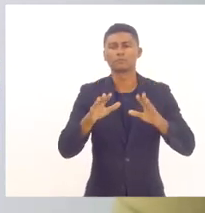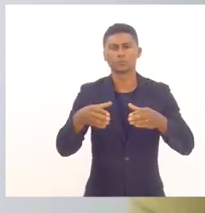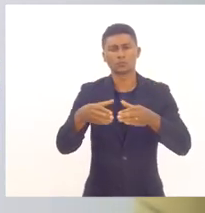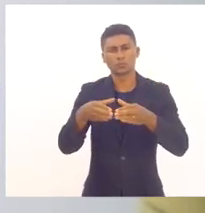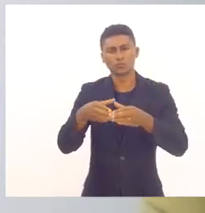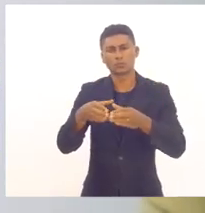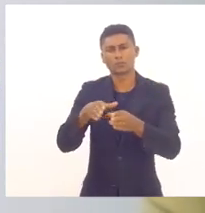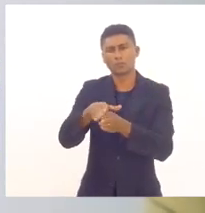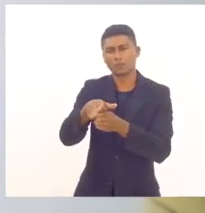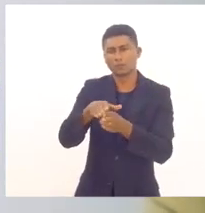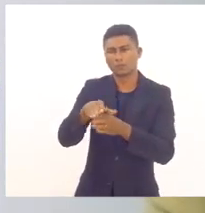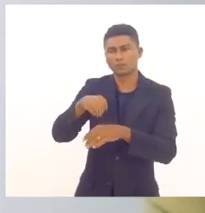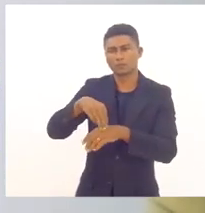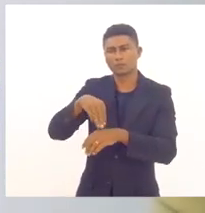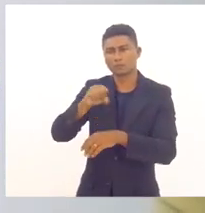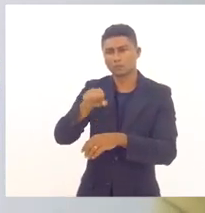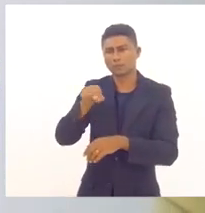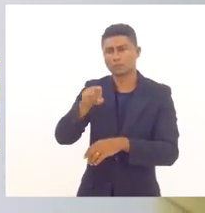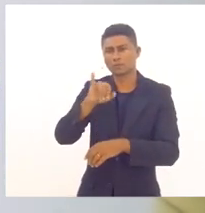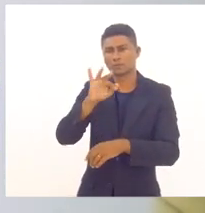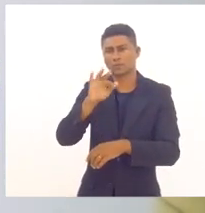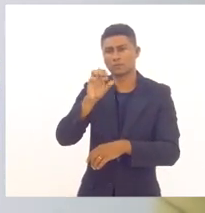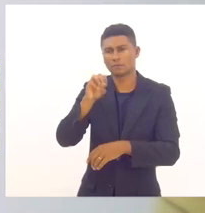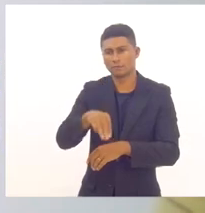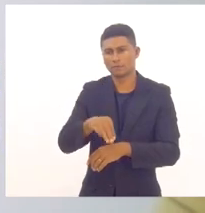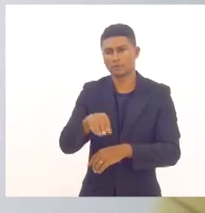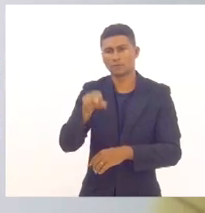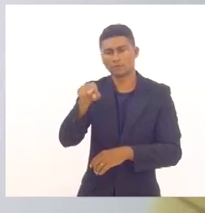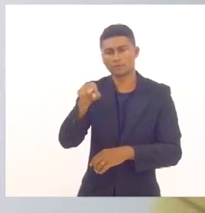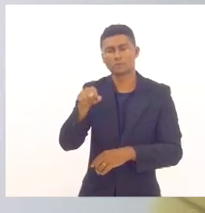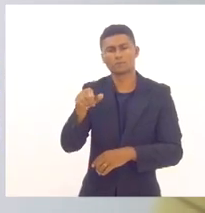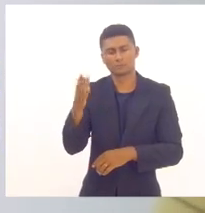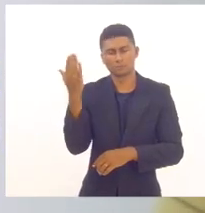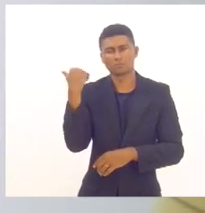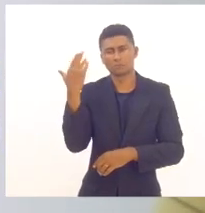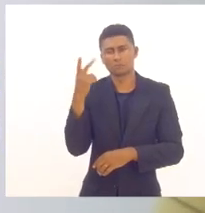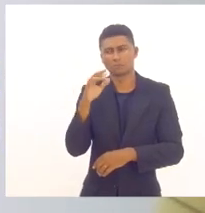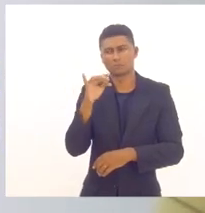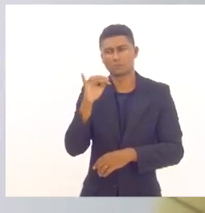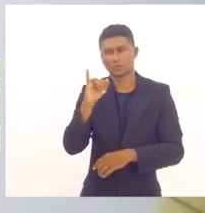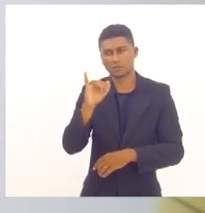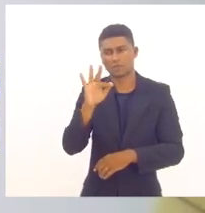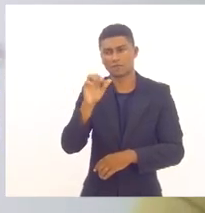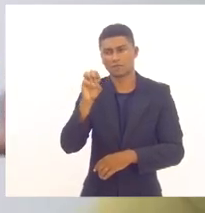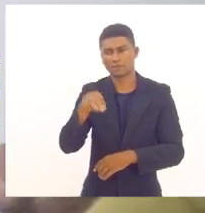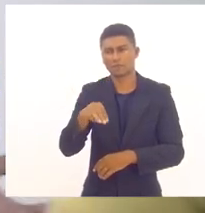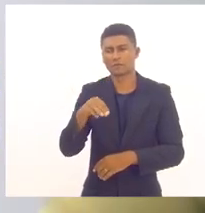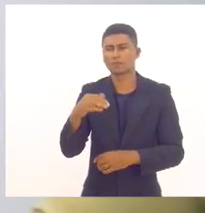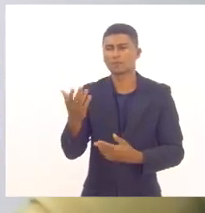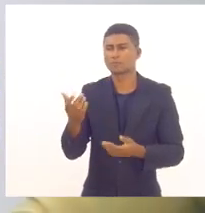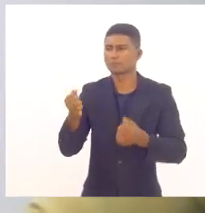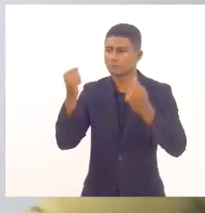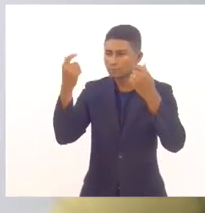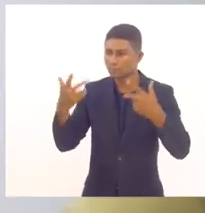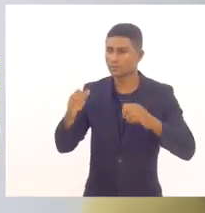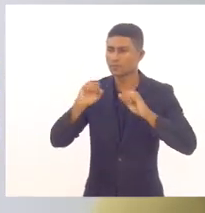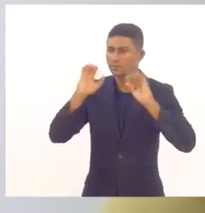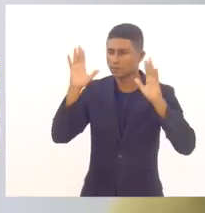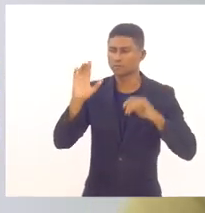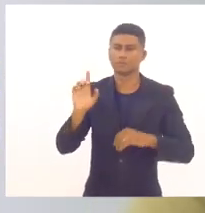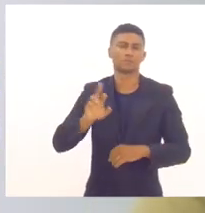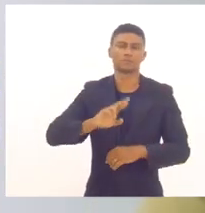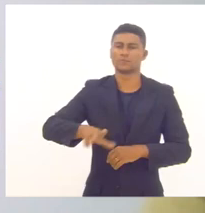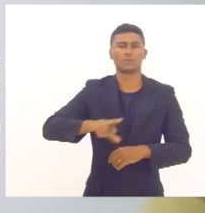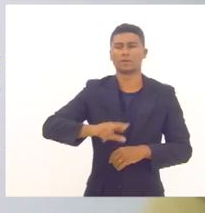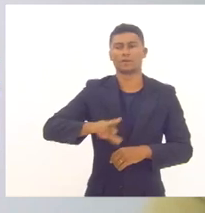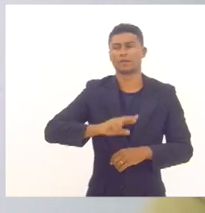de Mestre do IFAM, né, que estava no processo do IFAM, eu queria esclarecer para o mestre Arerê que não foi.